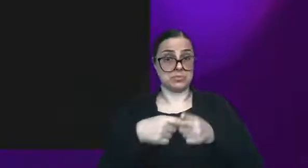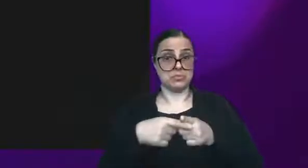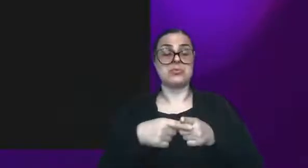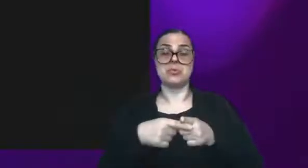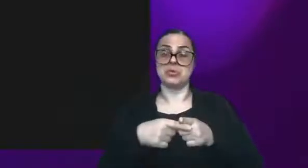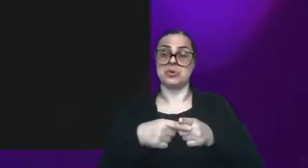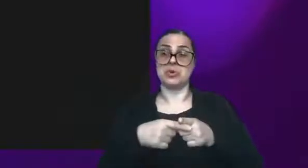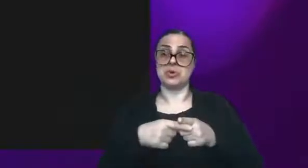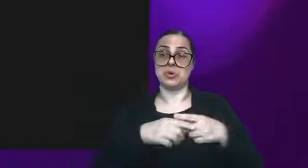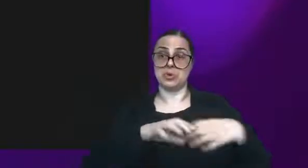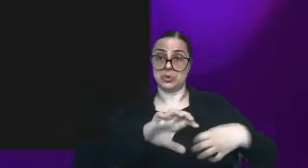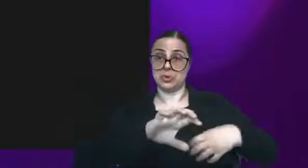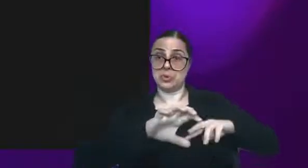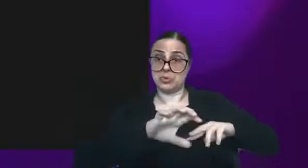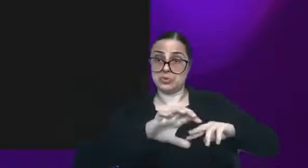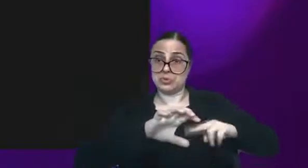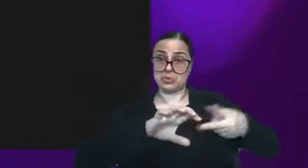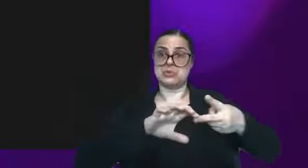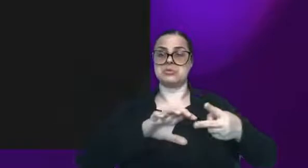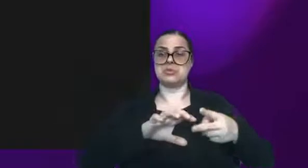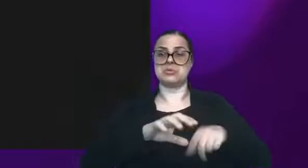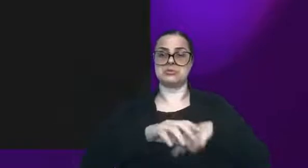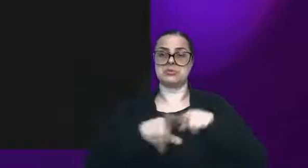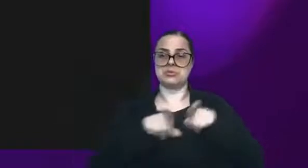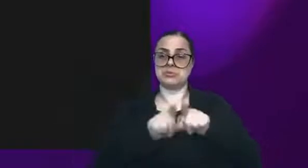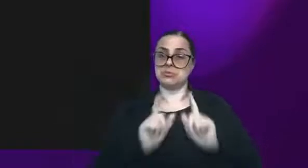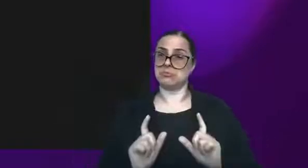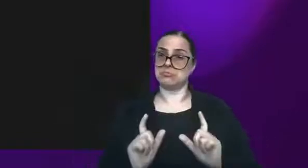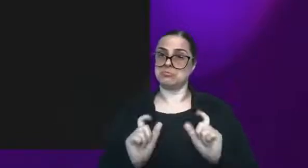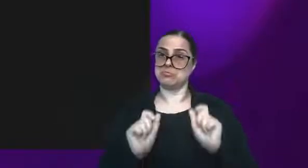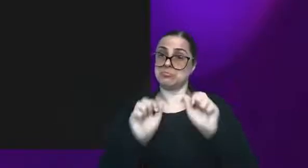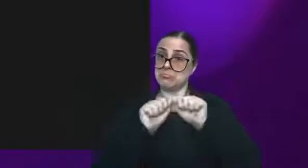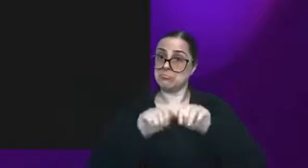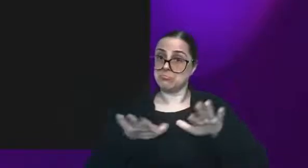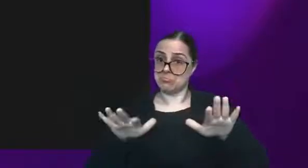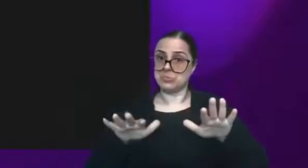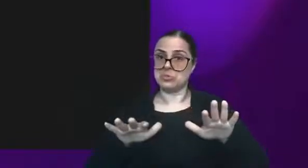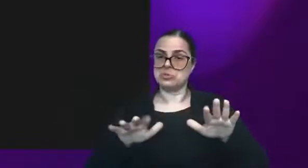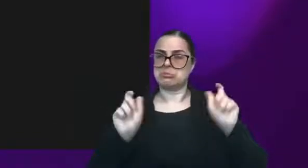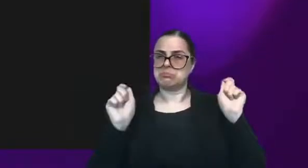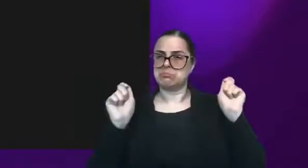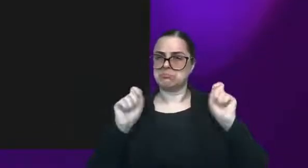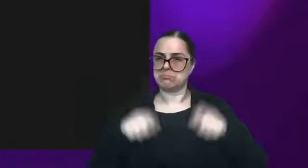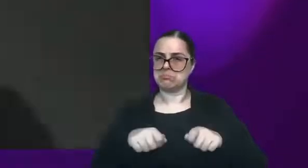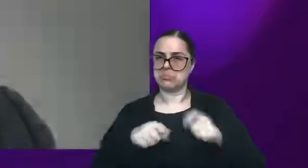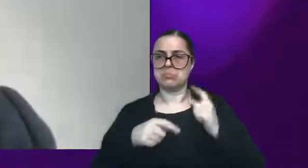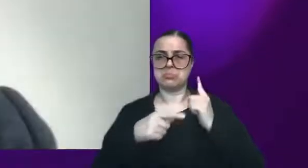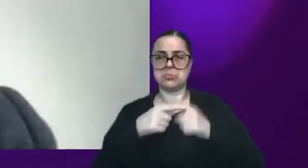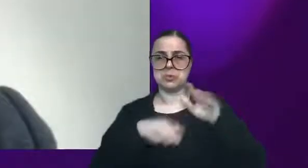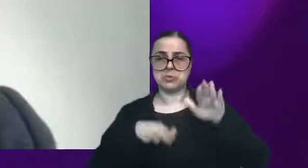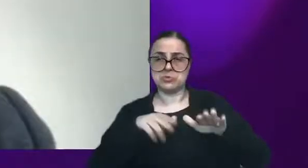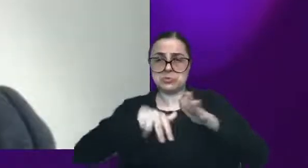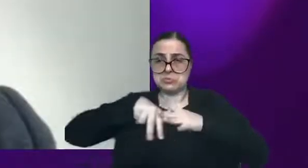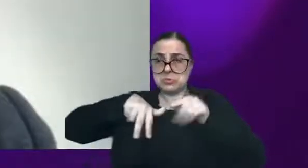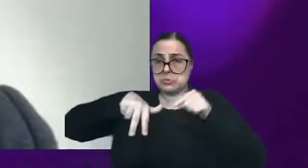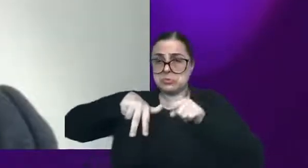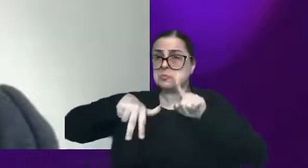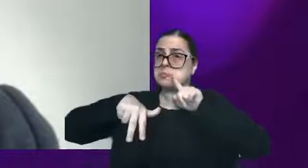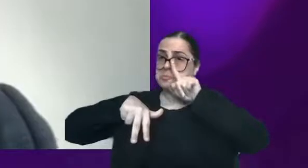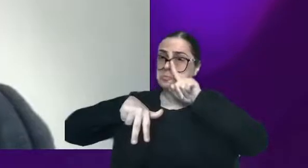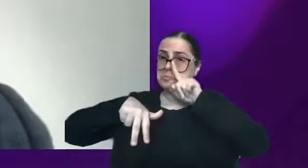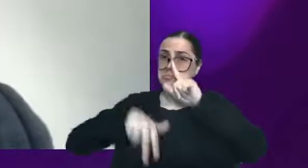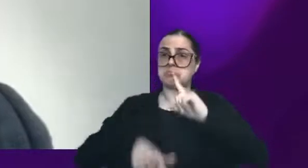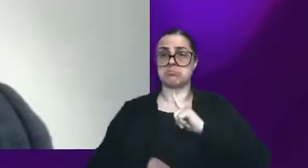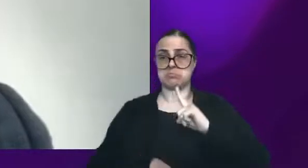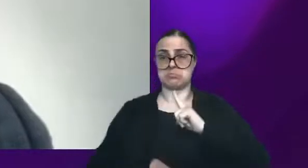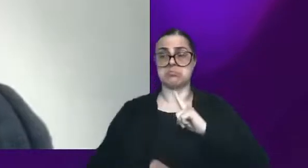hepático por metástases, quando tivermos um doente que é ressecado por metástases hepáticas e entra em insuficiência hepática, são